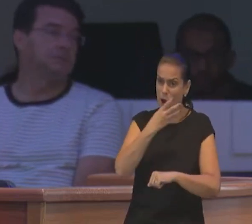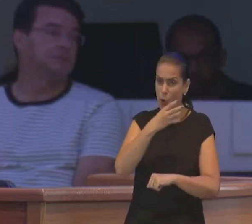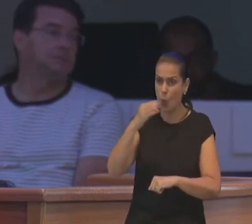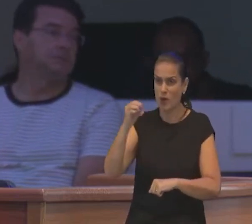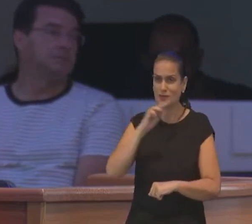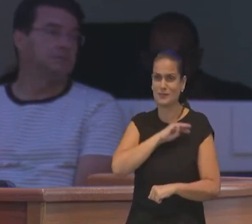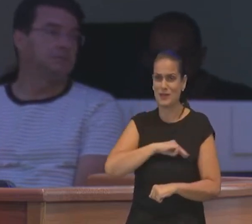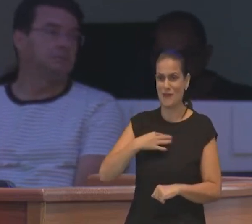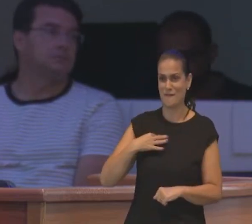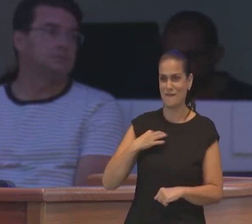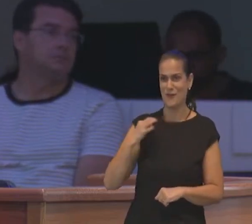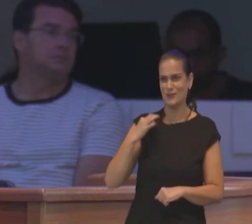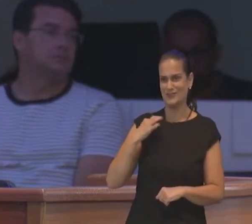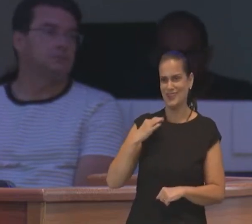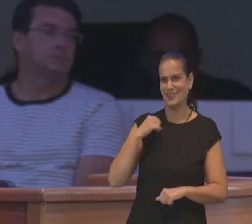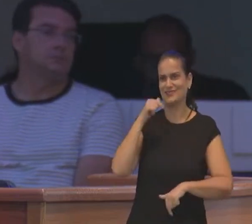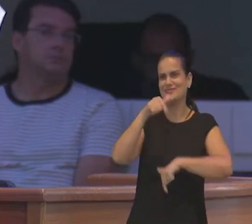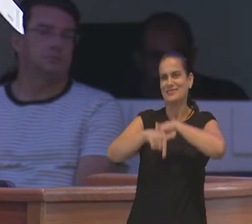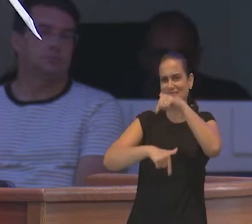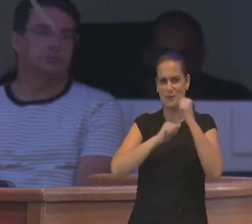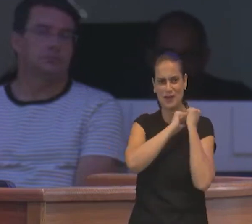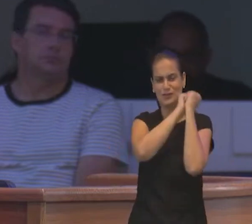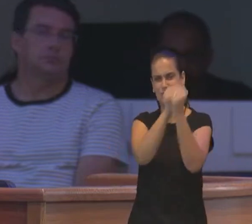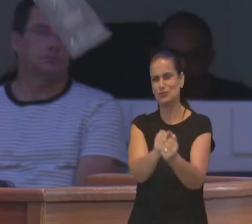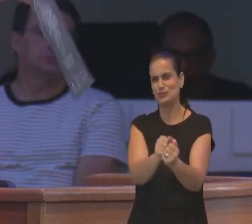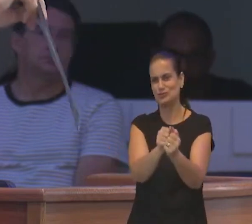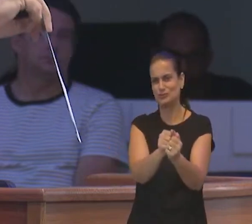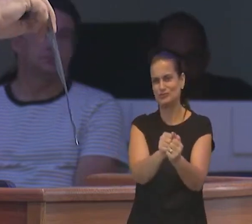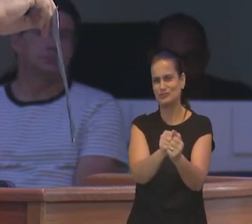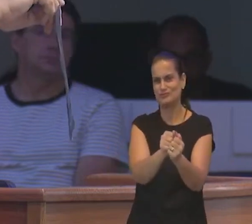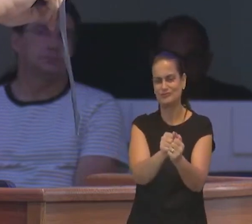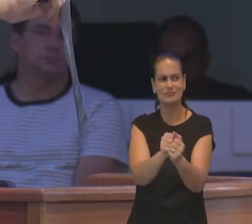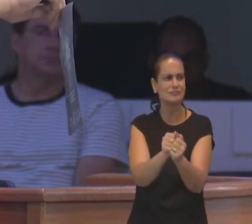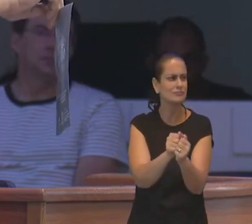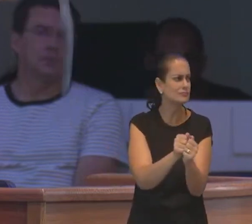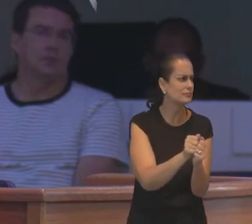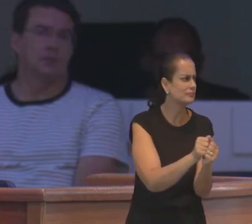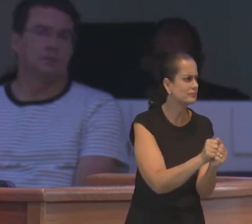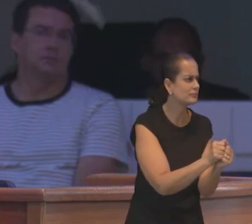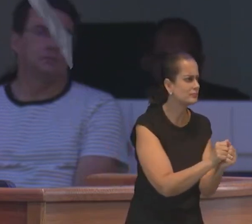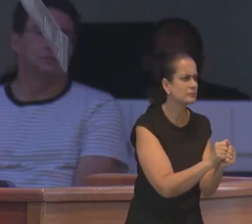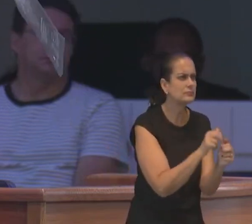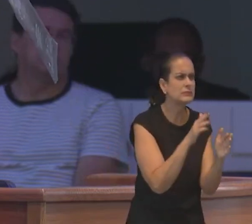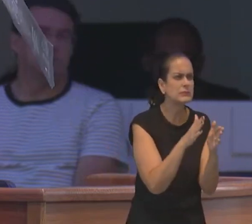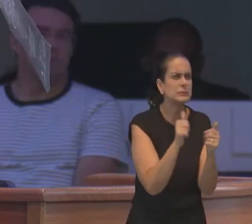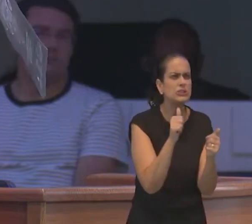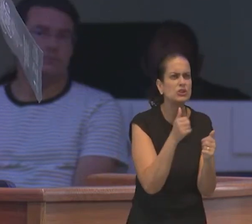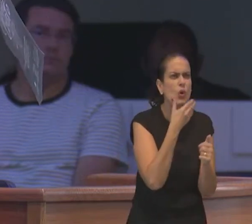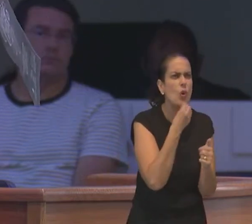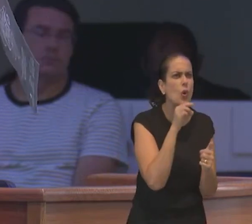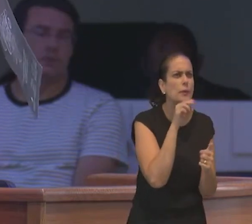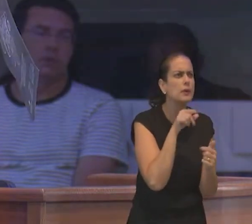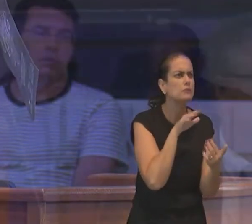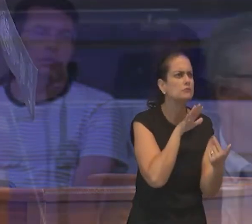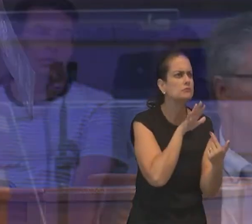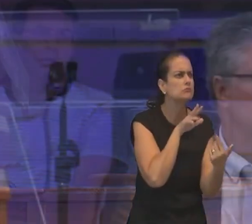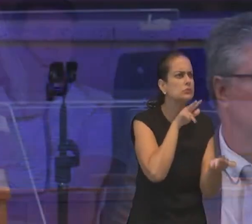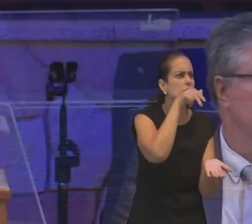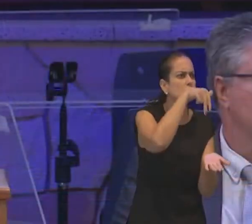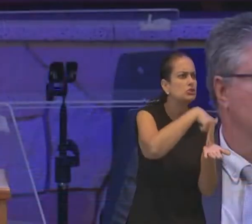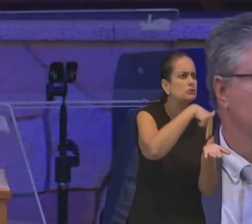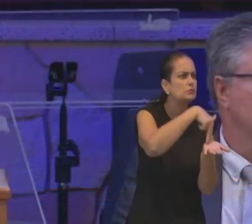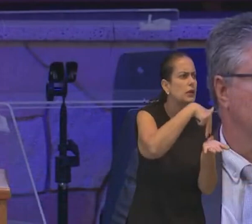hoje, voluntários, trabalhando conosco. Irmão Diógenes, fique em pé aí, o senhor e